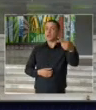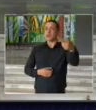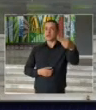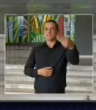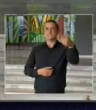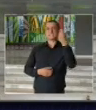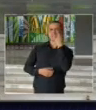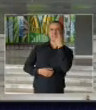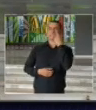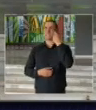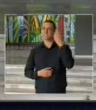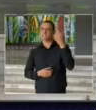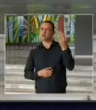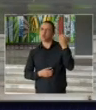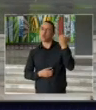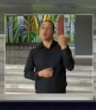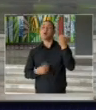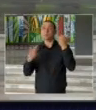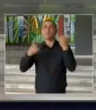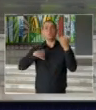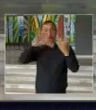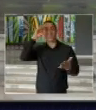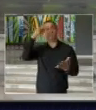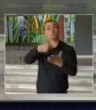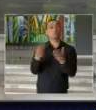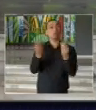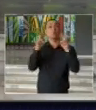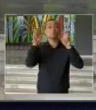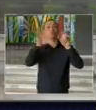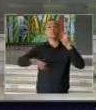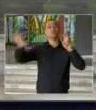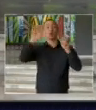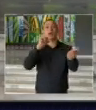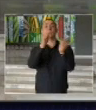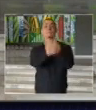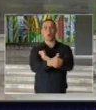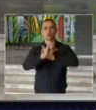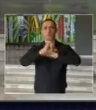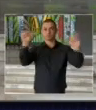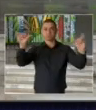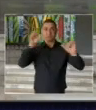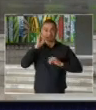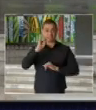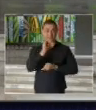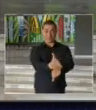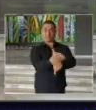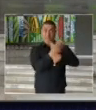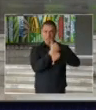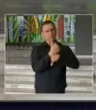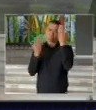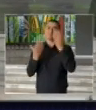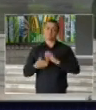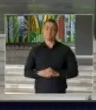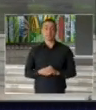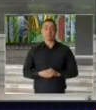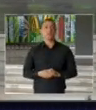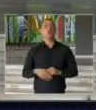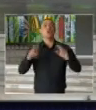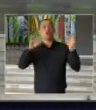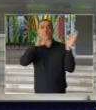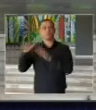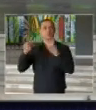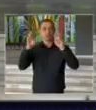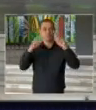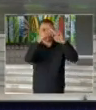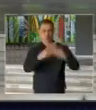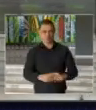que o Campeonato Paulista, pelo menos você fala isso, ó, faltam duas rodadas até o começo da outra fase. Não, faltam três rodadas, né? É,